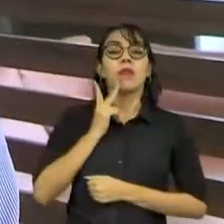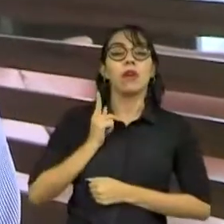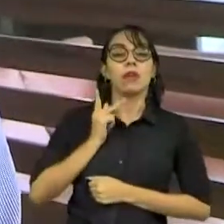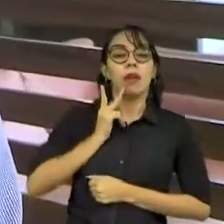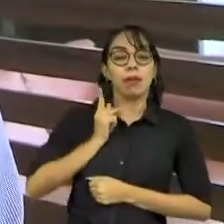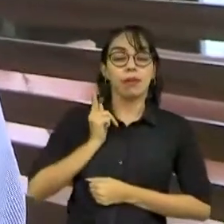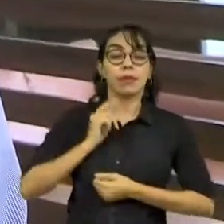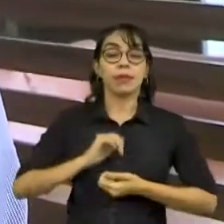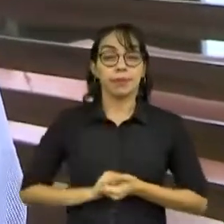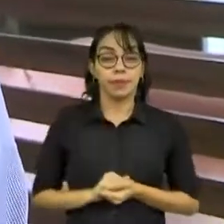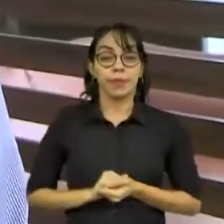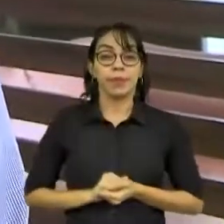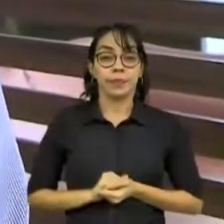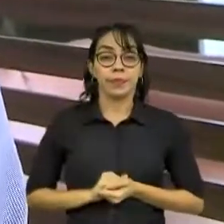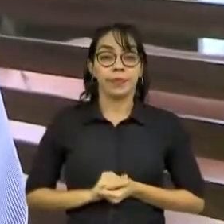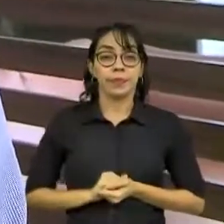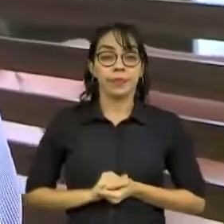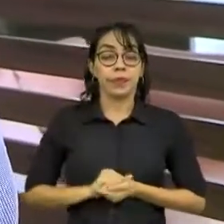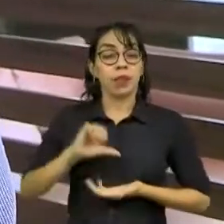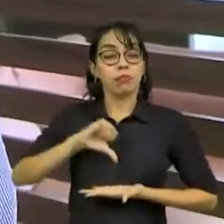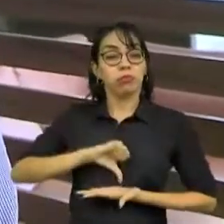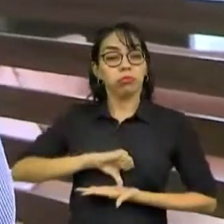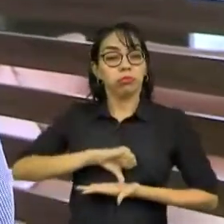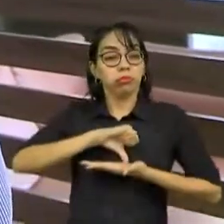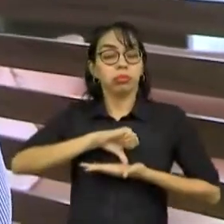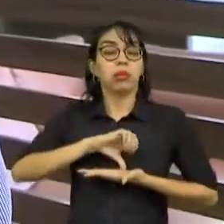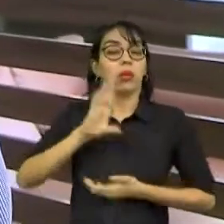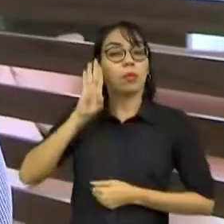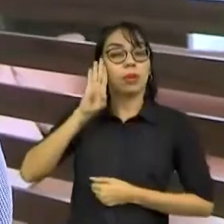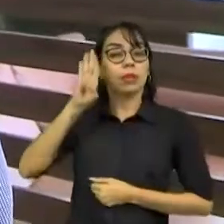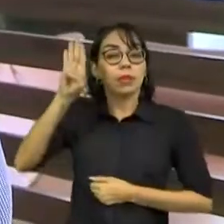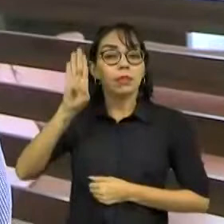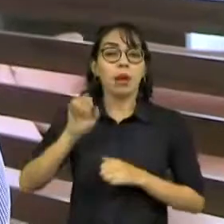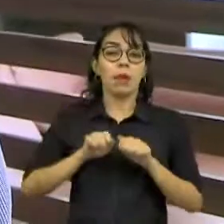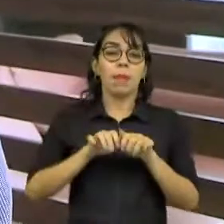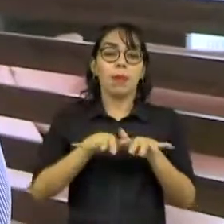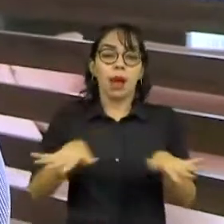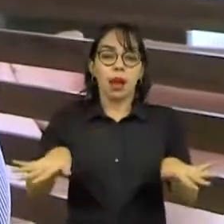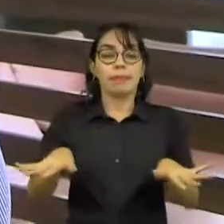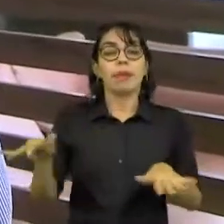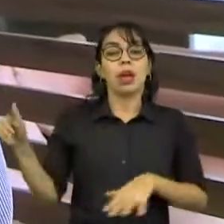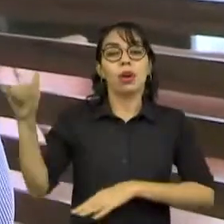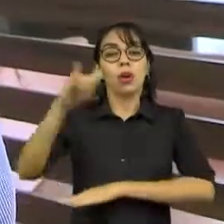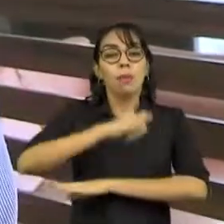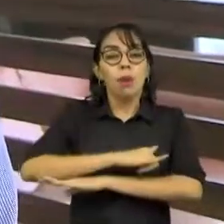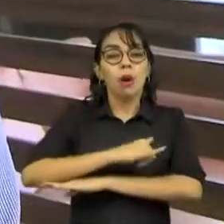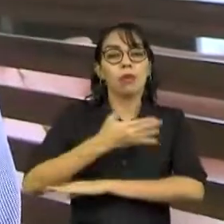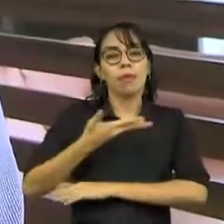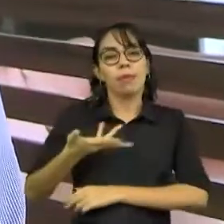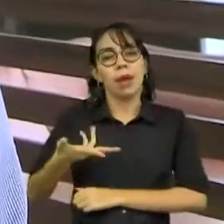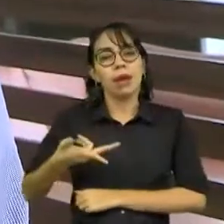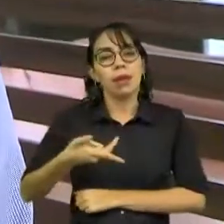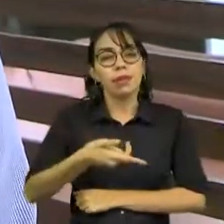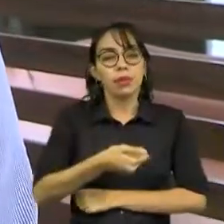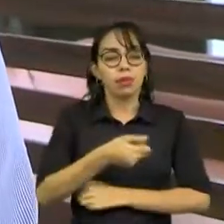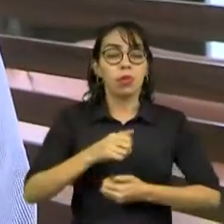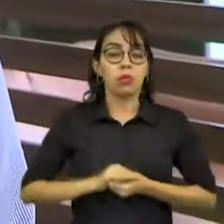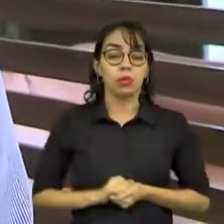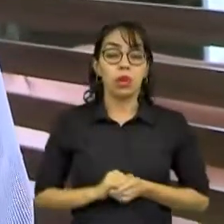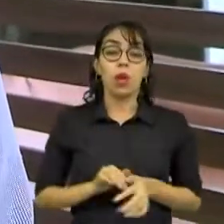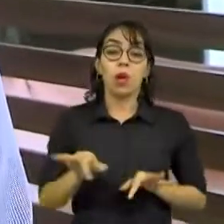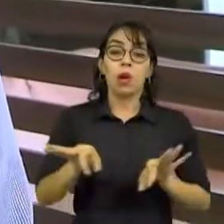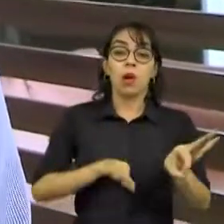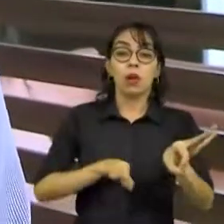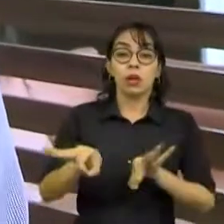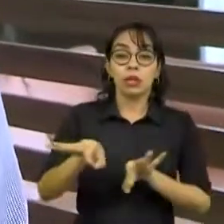utilizem Fortaleza como canal de entrada, que de fato nós temos um aeroporto maravilhoso, nós temos malha aérea muito interessante